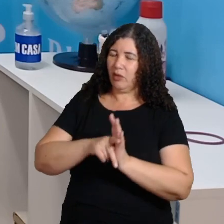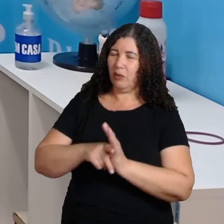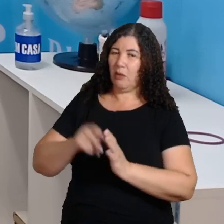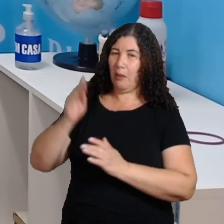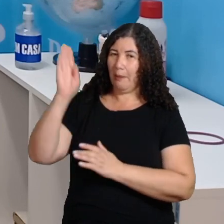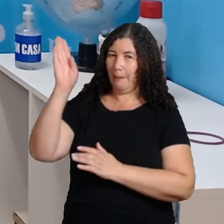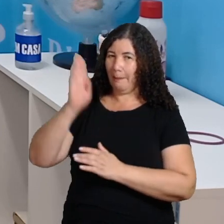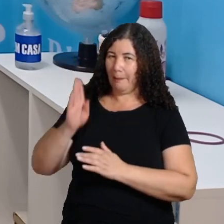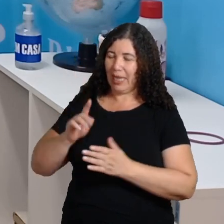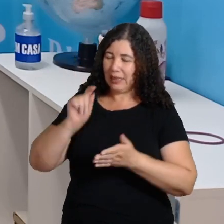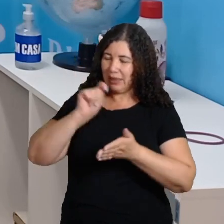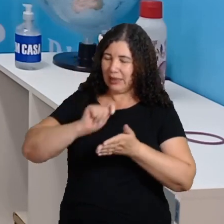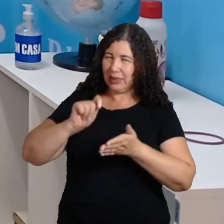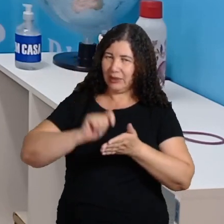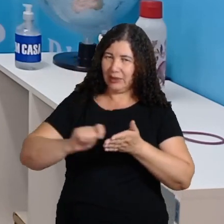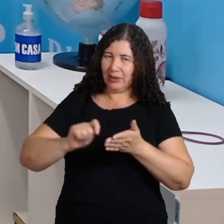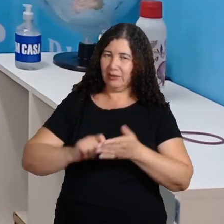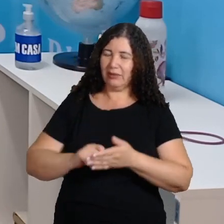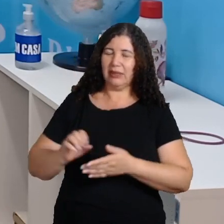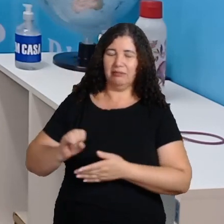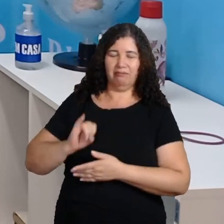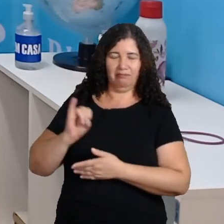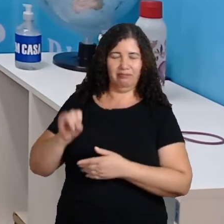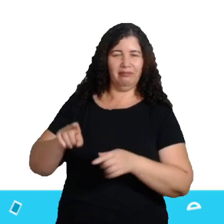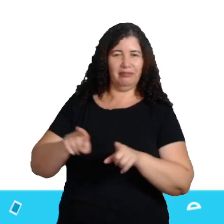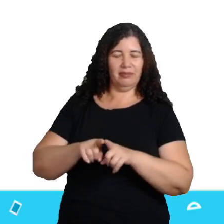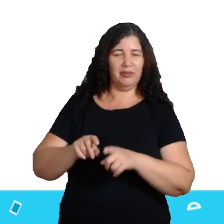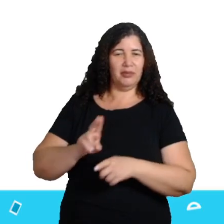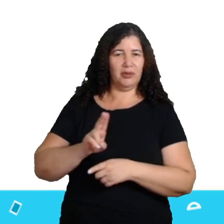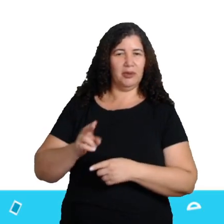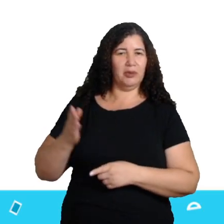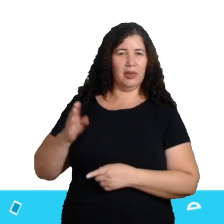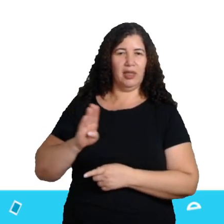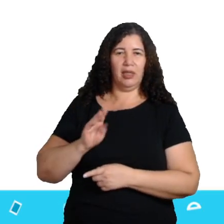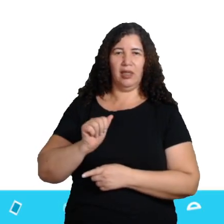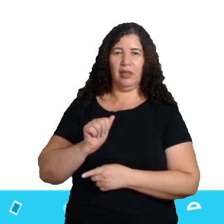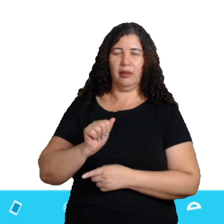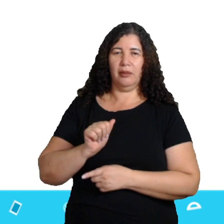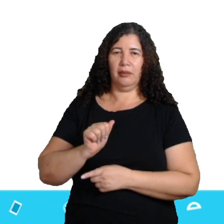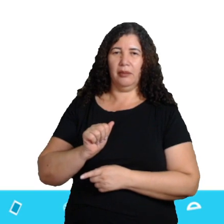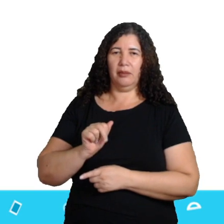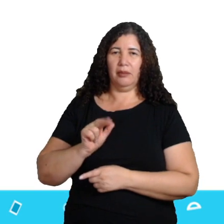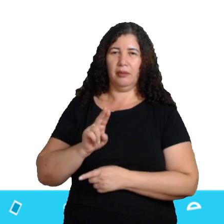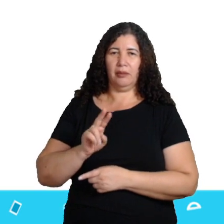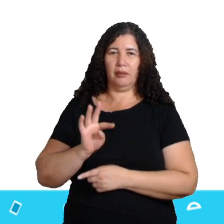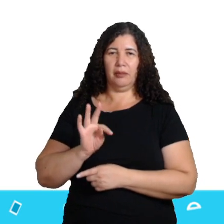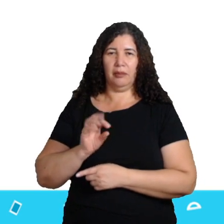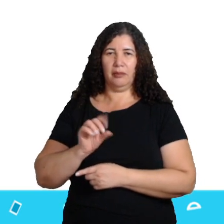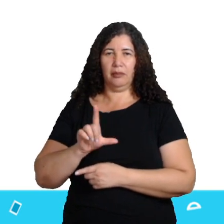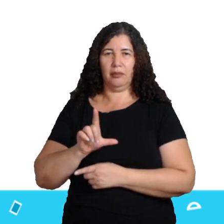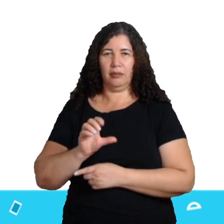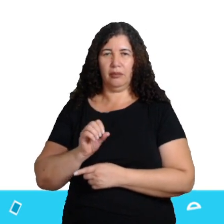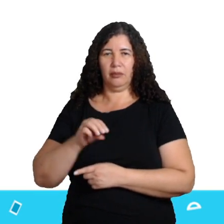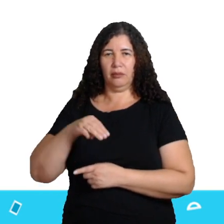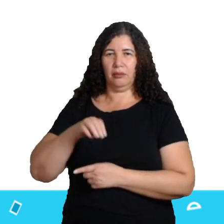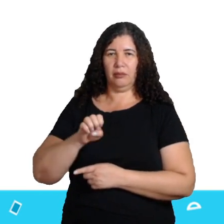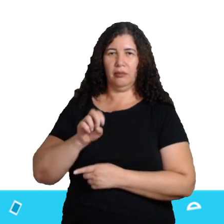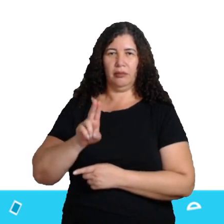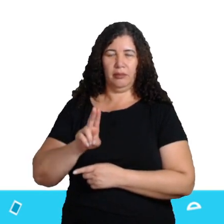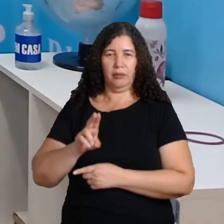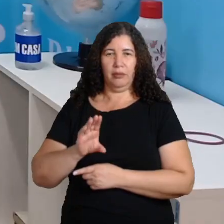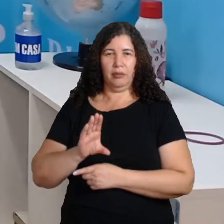também muito importante. O nome dele é Bartolomeu Campos